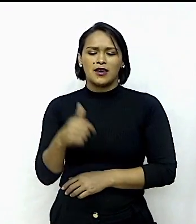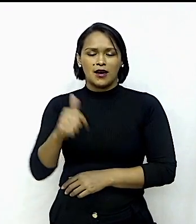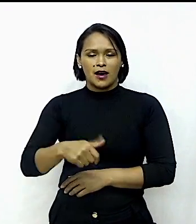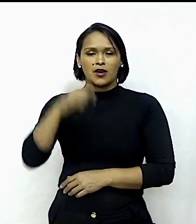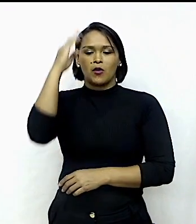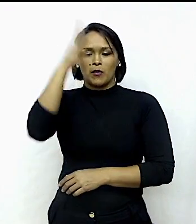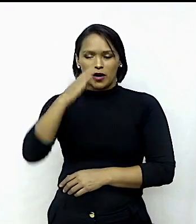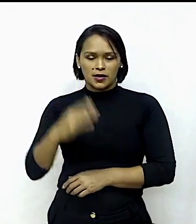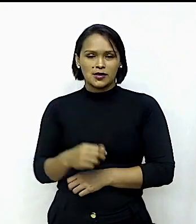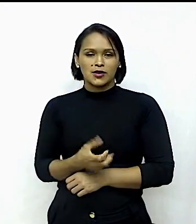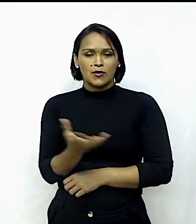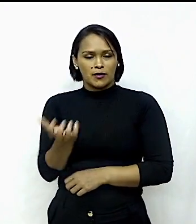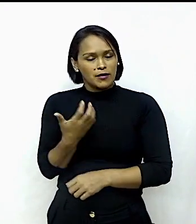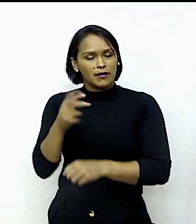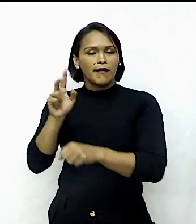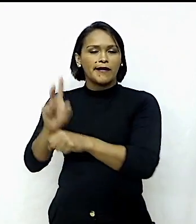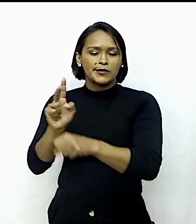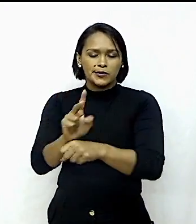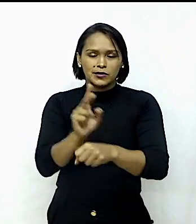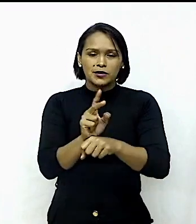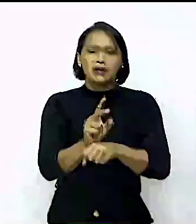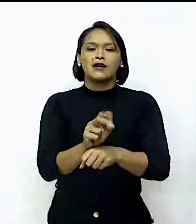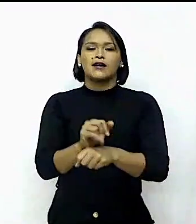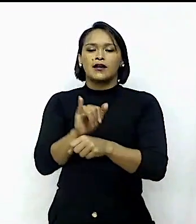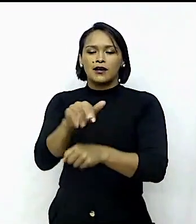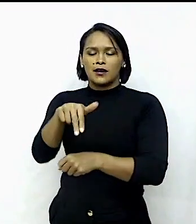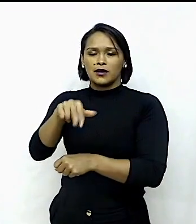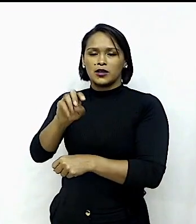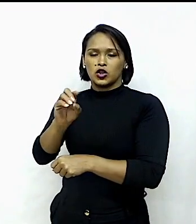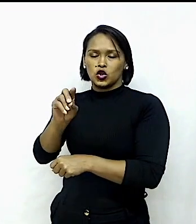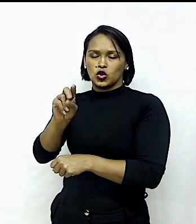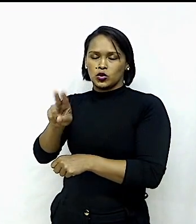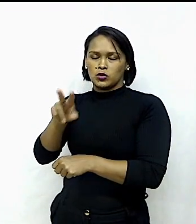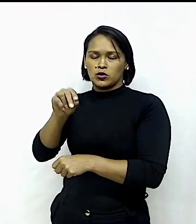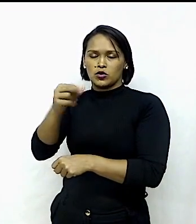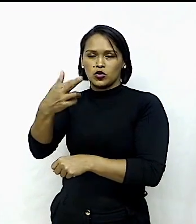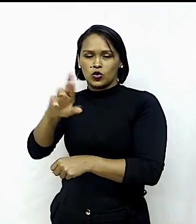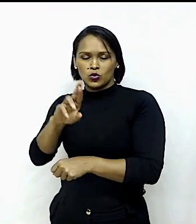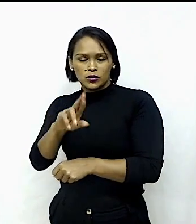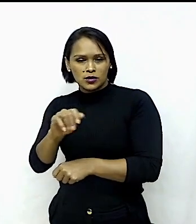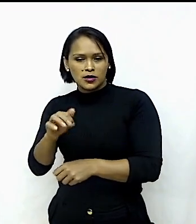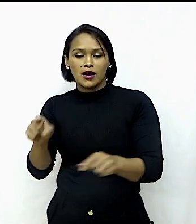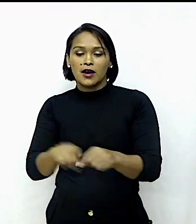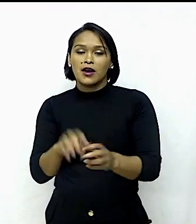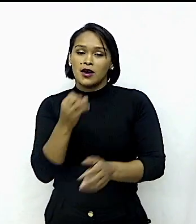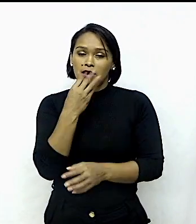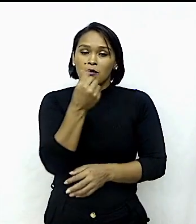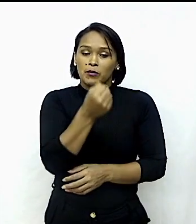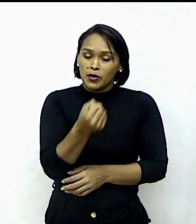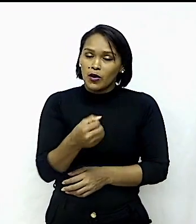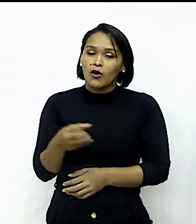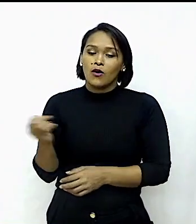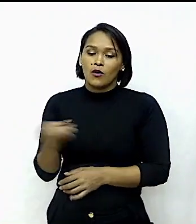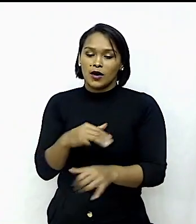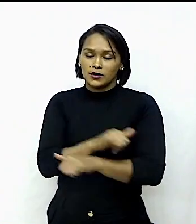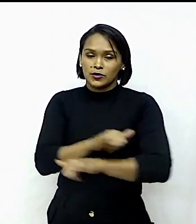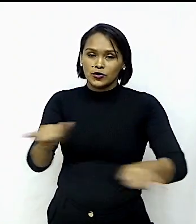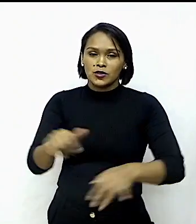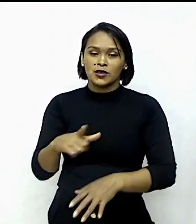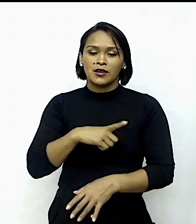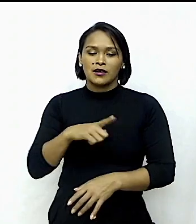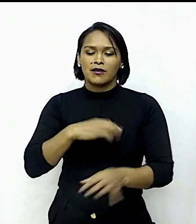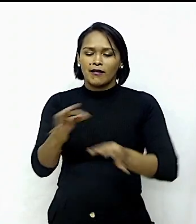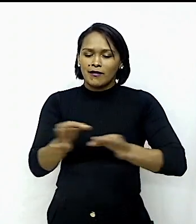interesse em ajudar a a indústria nessa agenda bom a boa notícia que eu trouxe hoje aqui aqui o acordo de boas